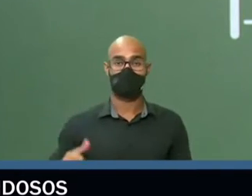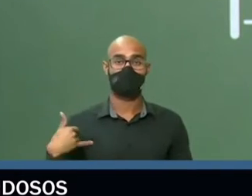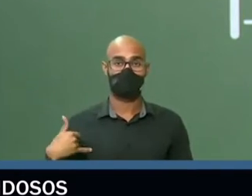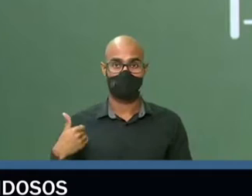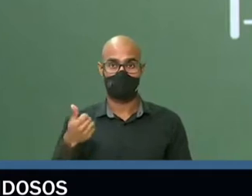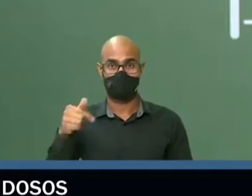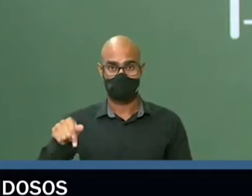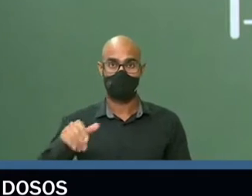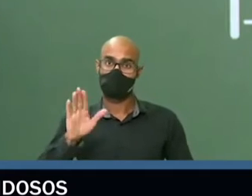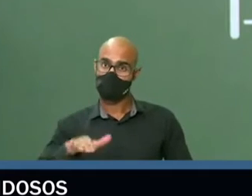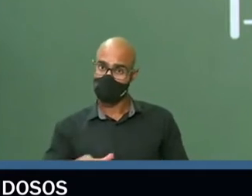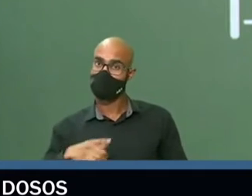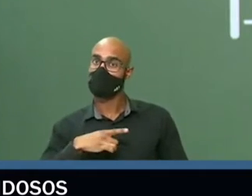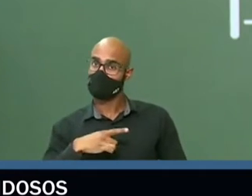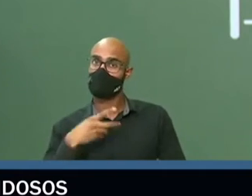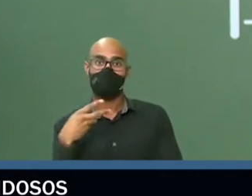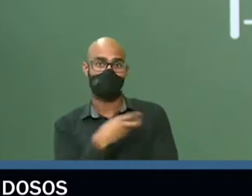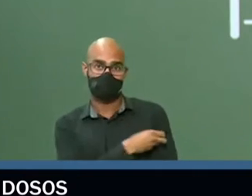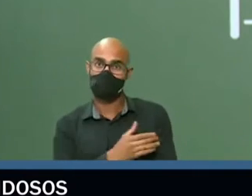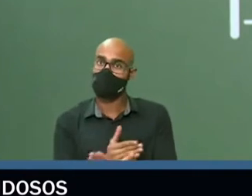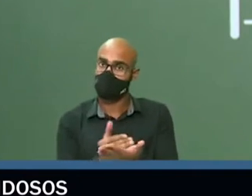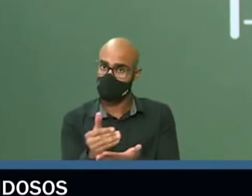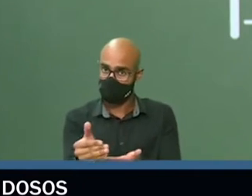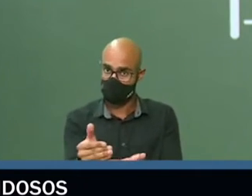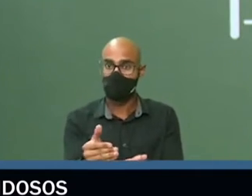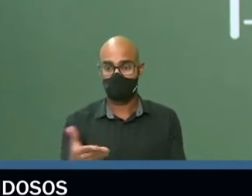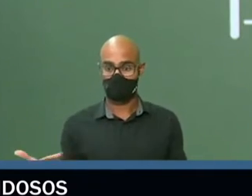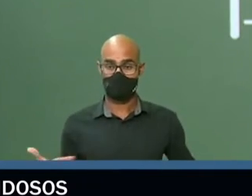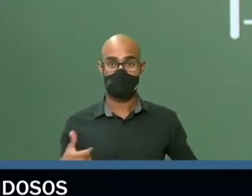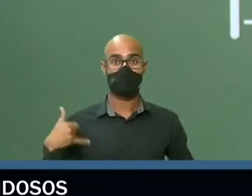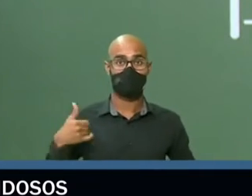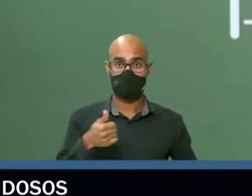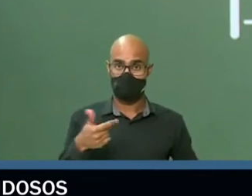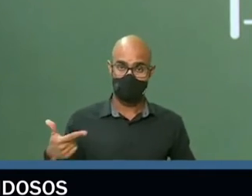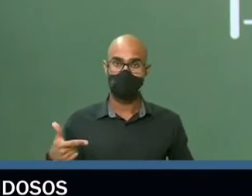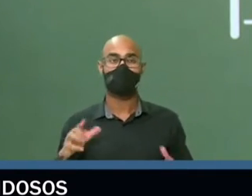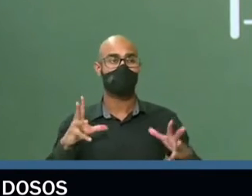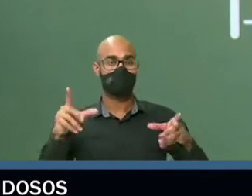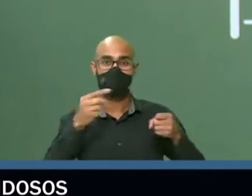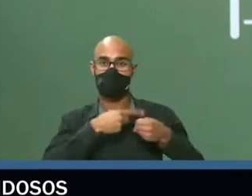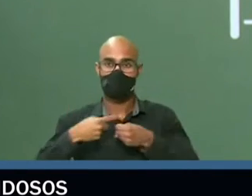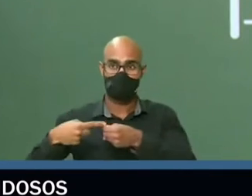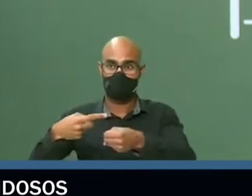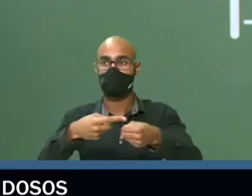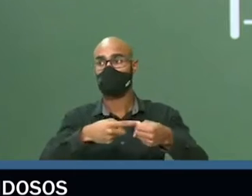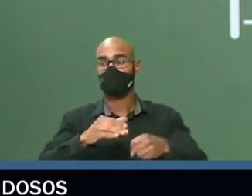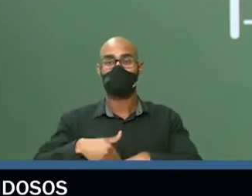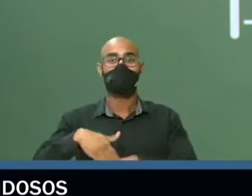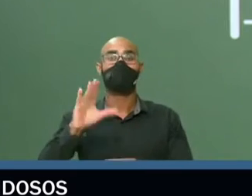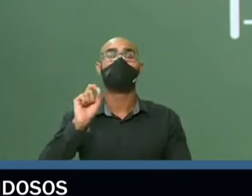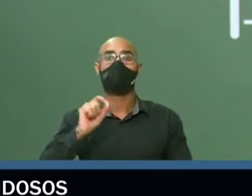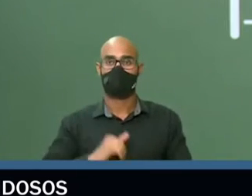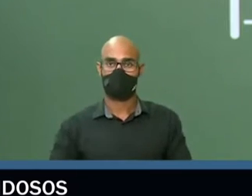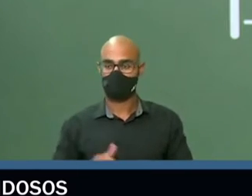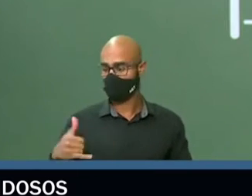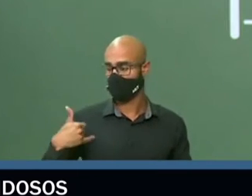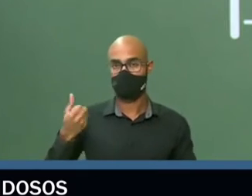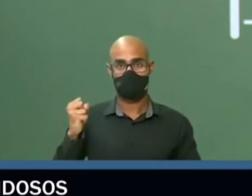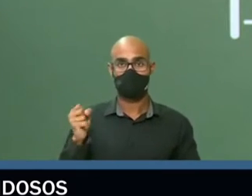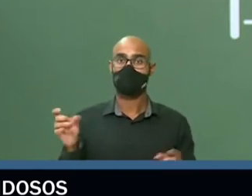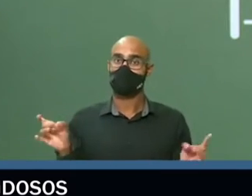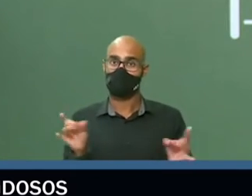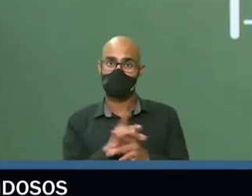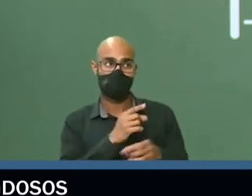terminamos em todos os municípios do Mato Grosso do Sul, a imunização dos acima de 18 anos, nós